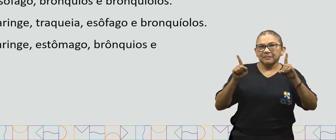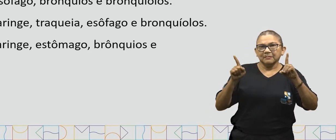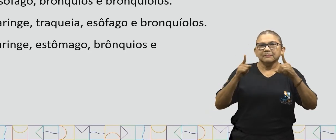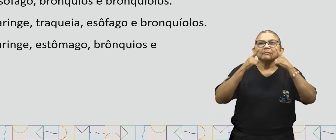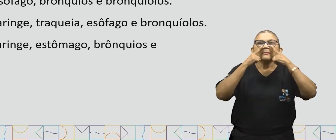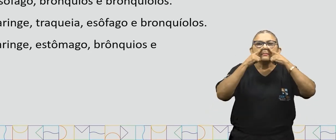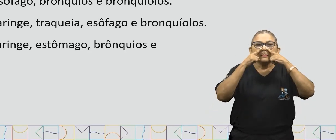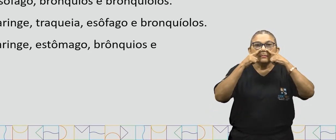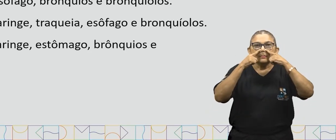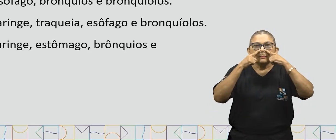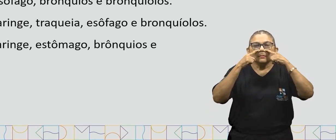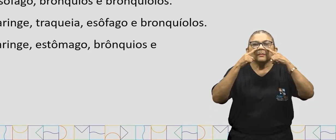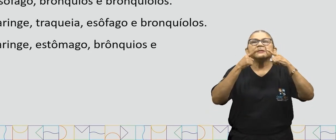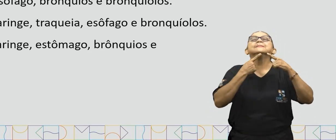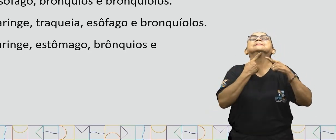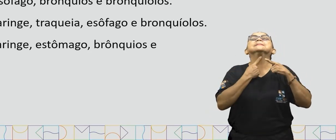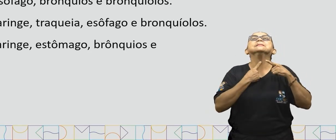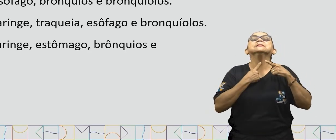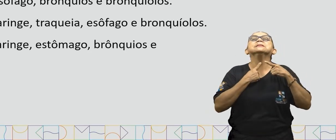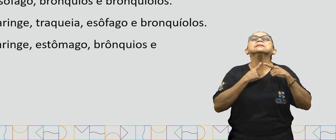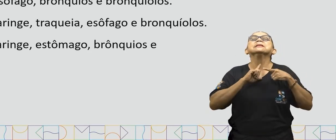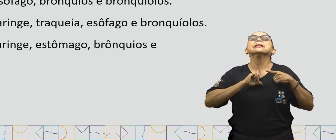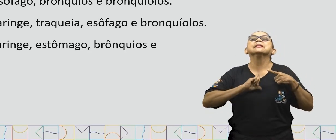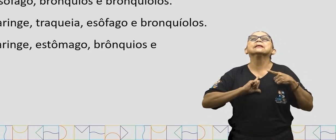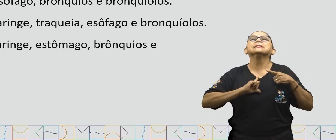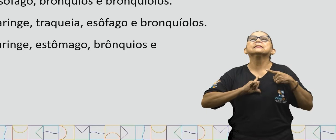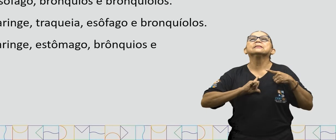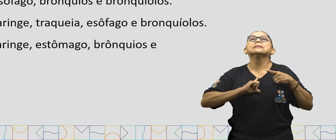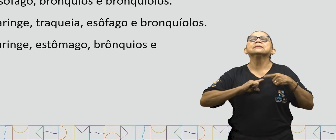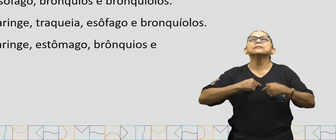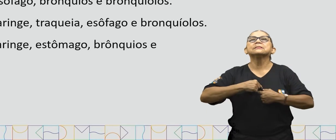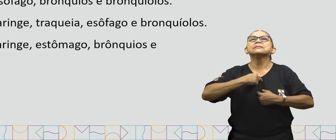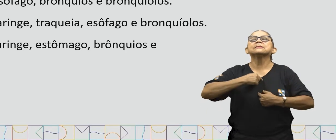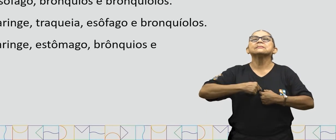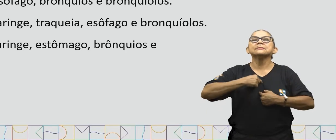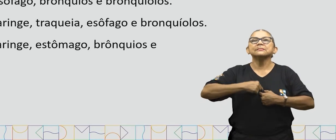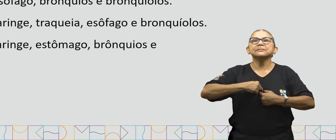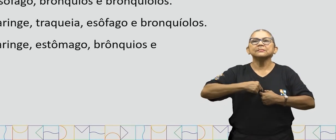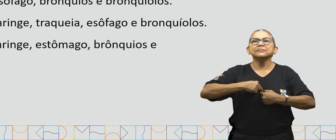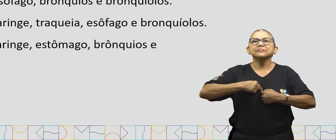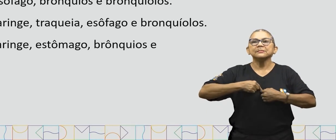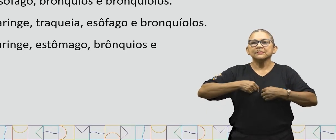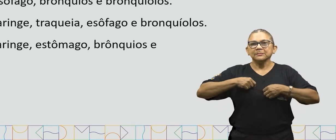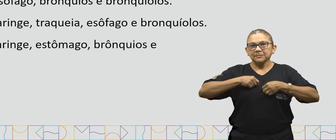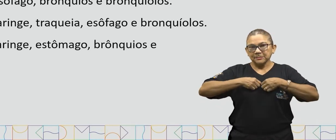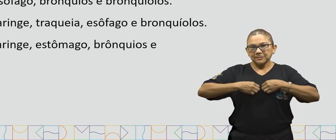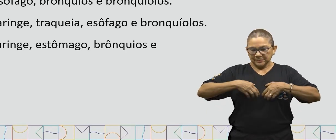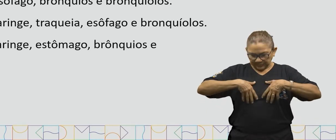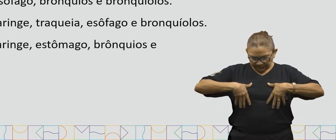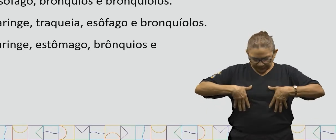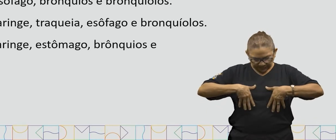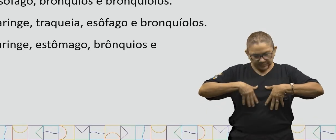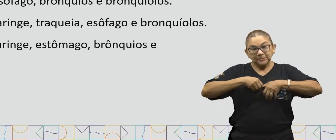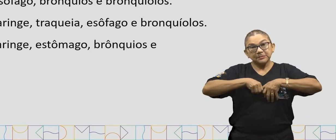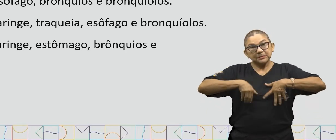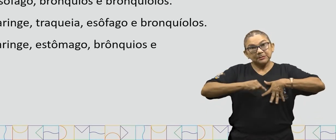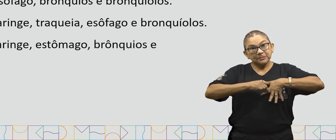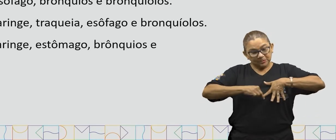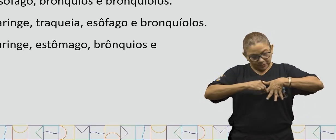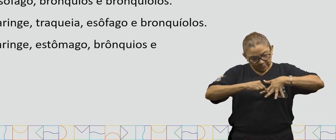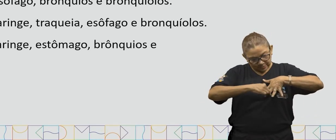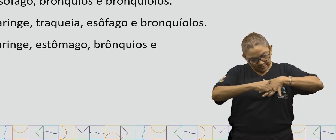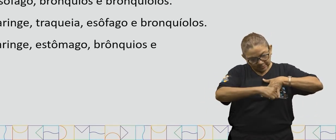nasais, faringe, laringe, traqueia, esôfago e bronquíolos. E